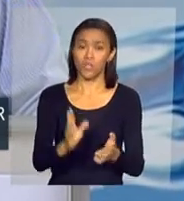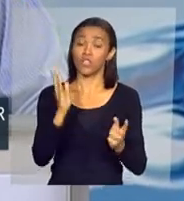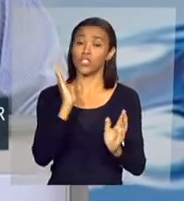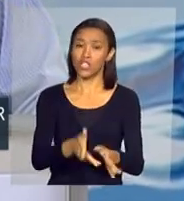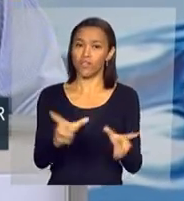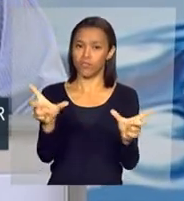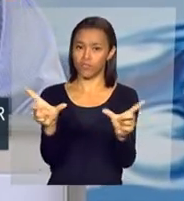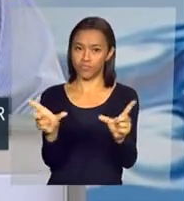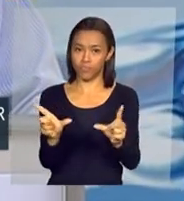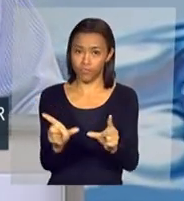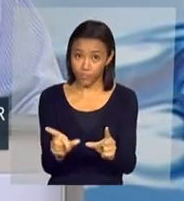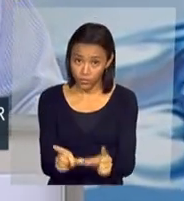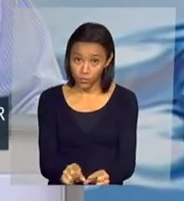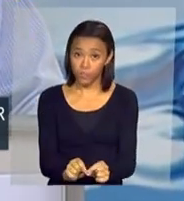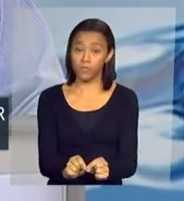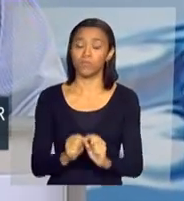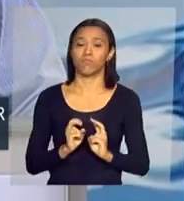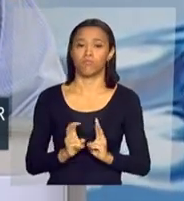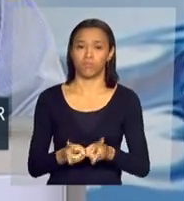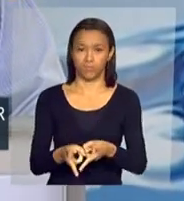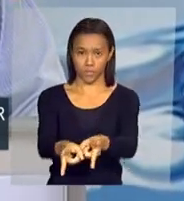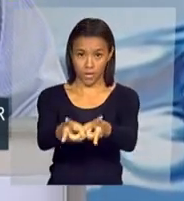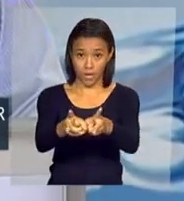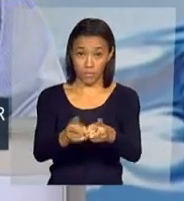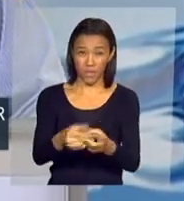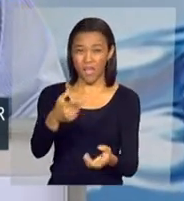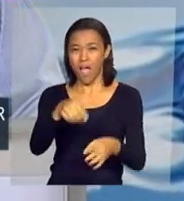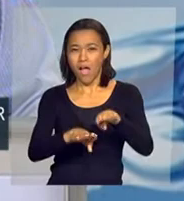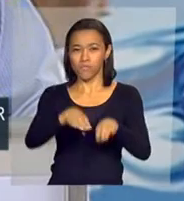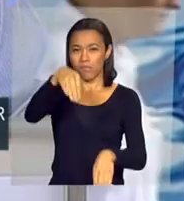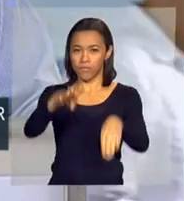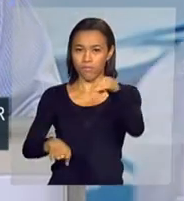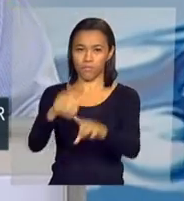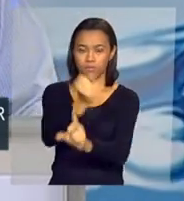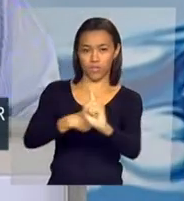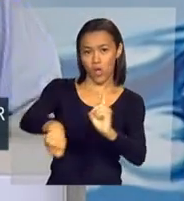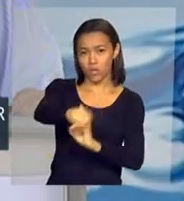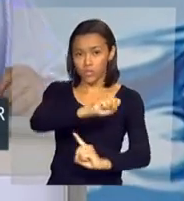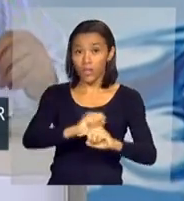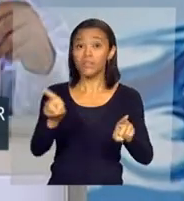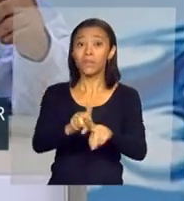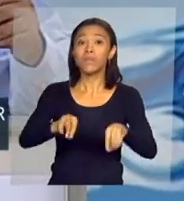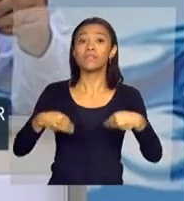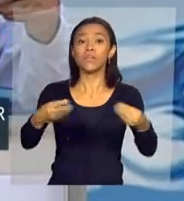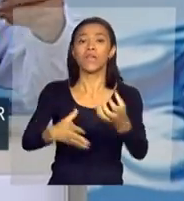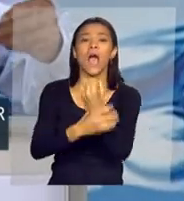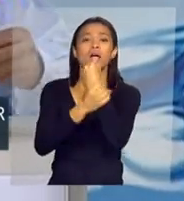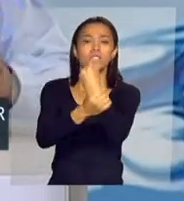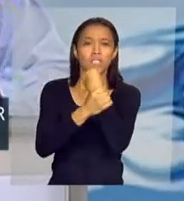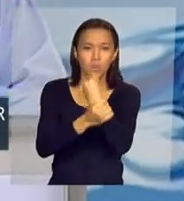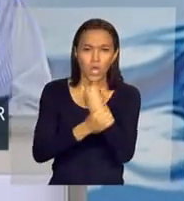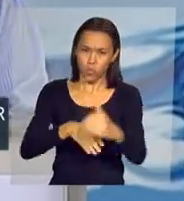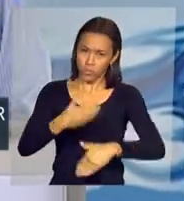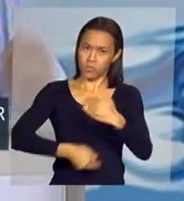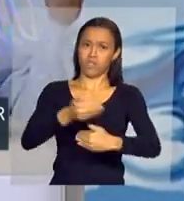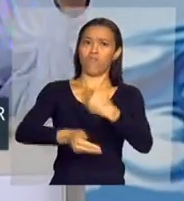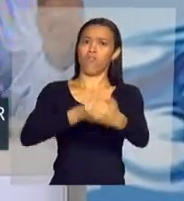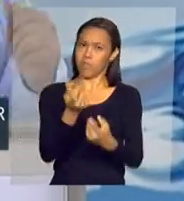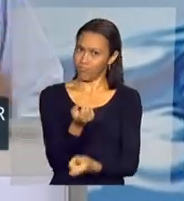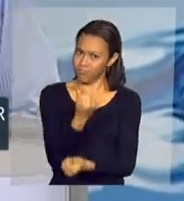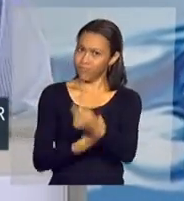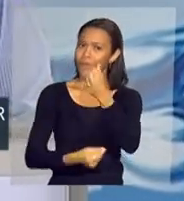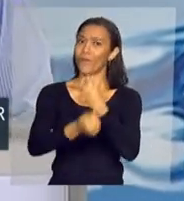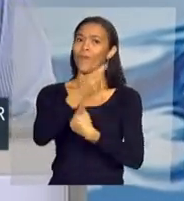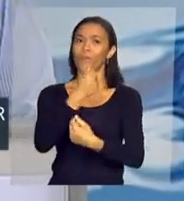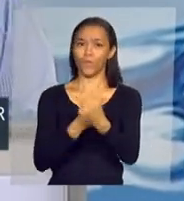diminuindo substancialmente as desigualdades sociais e assegurando um crescimento econômico que põe na linha